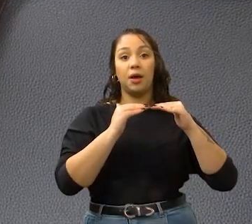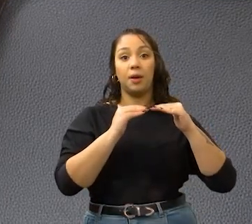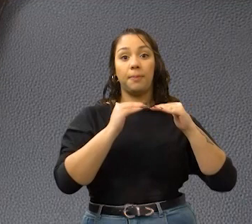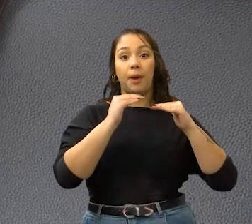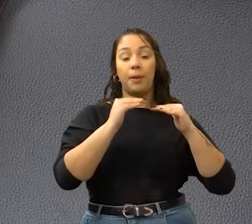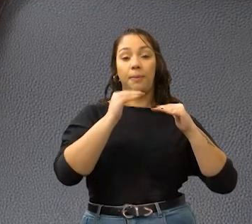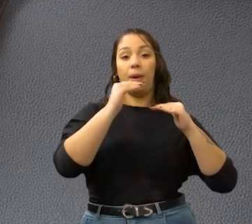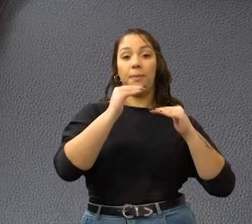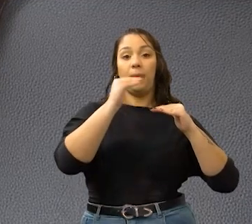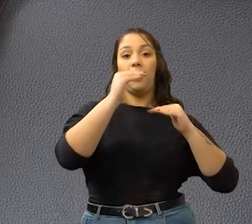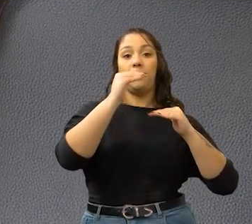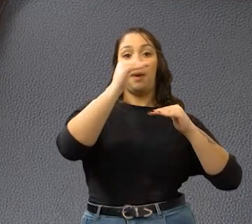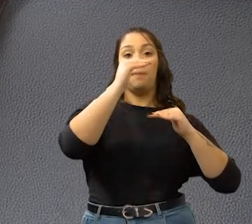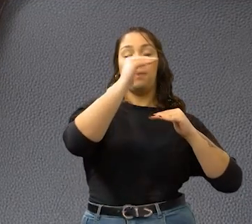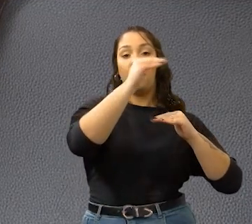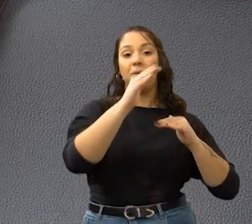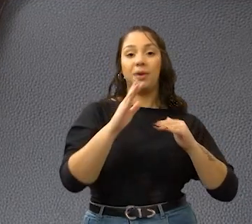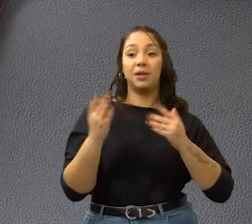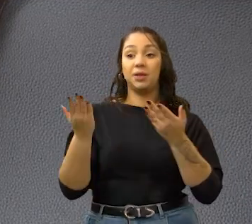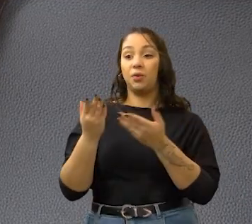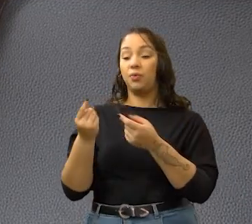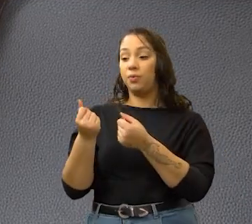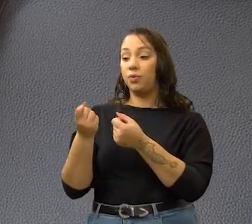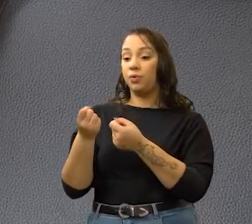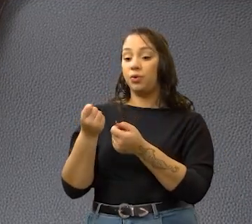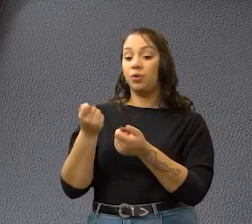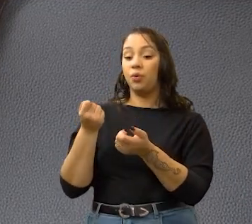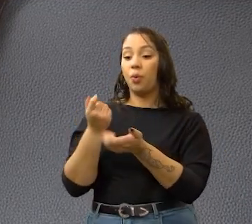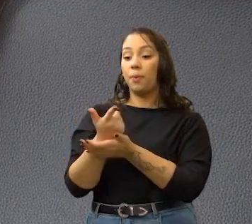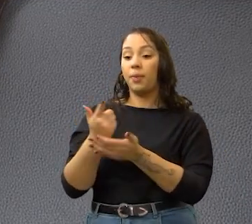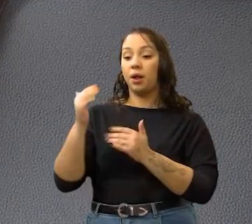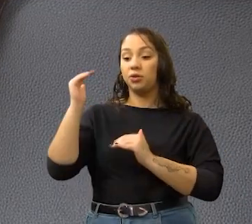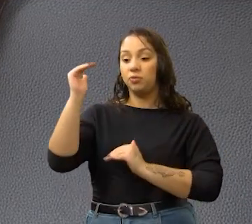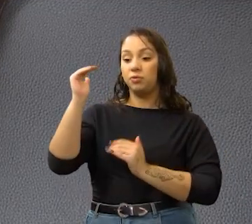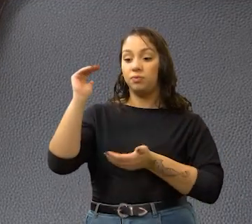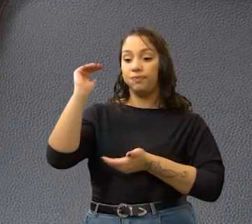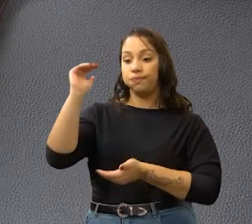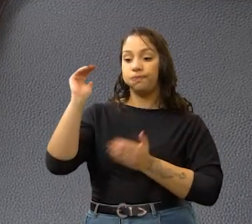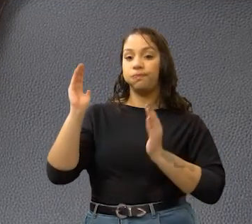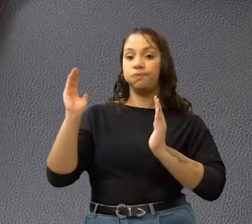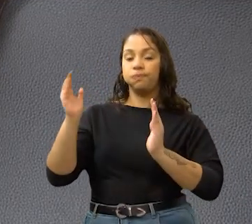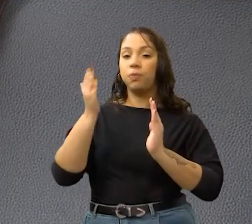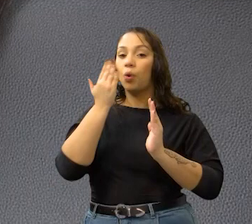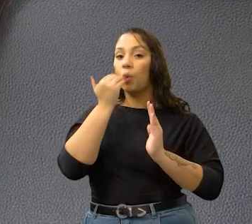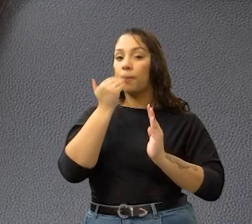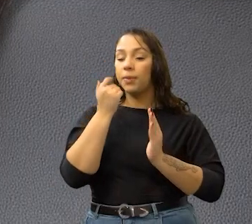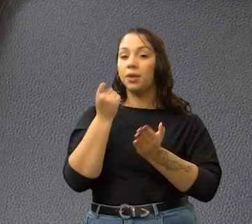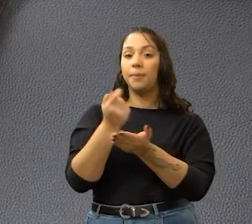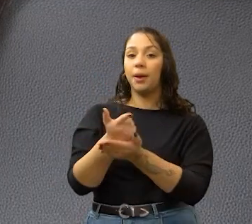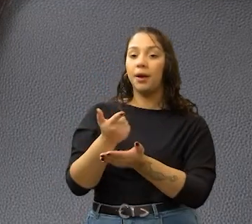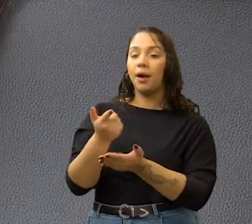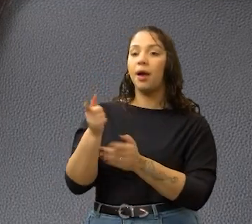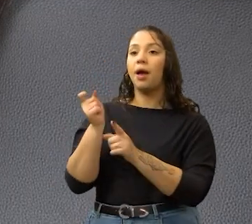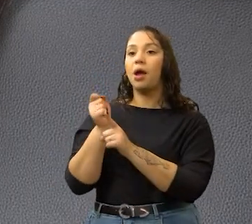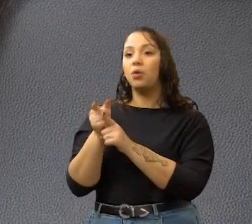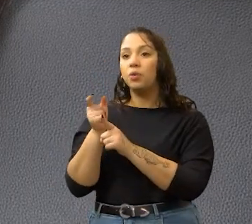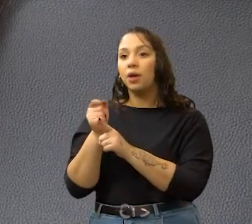aumentos que a gente teve, a gente tá tendo uma baixa agora dos preços, mas não dava para fazer a compra da cesta básica, pagar